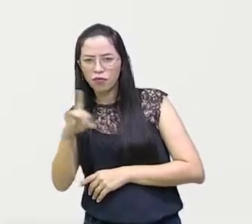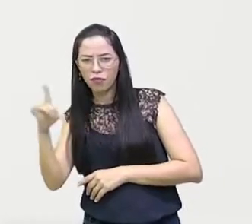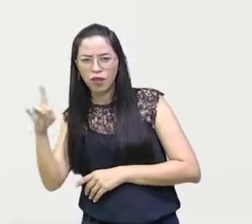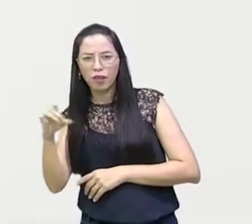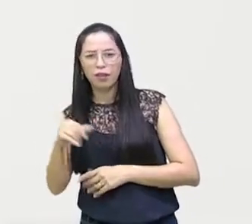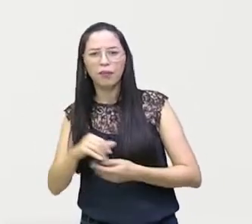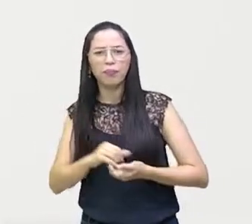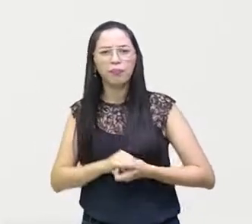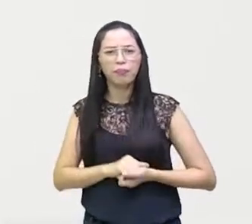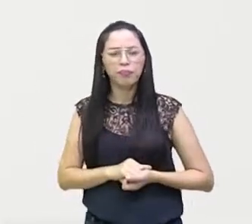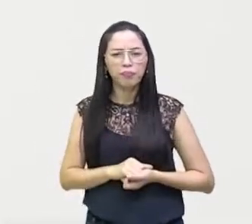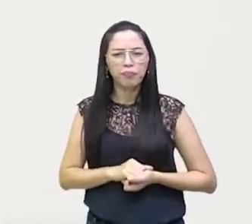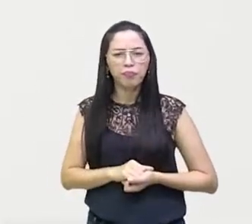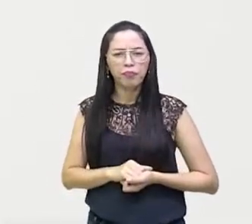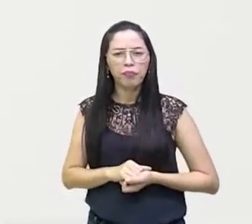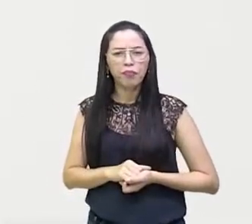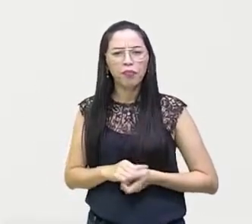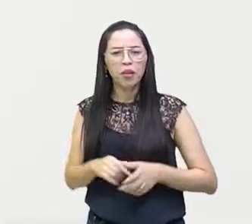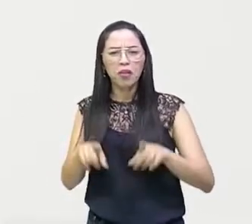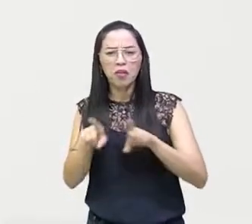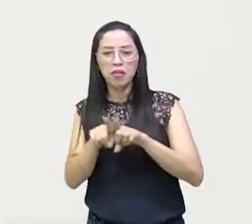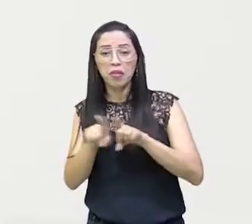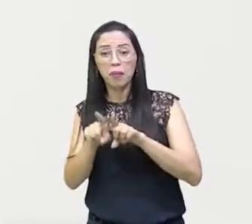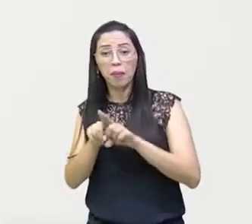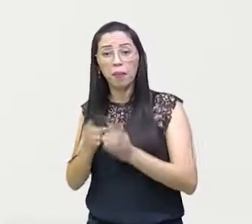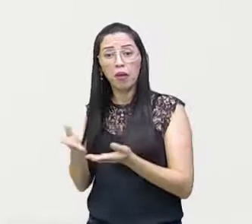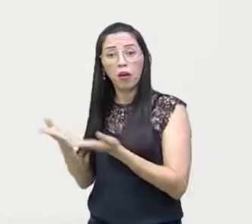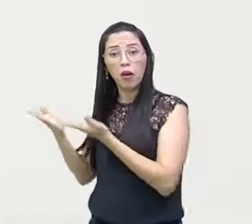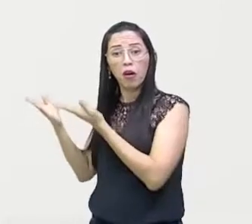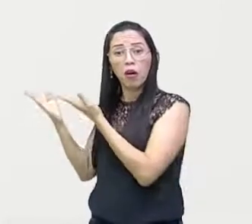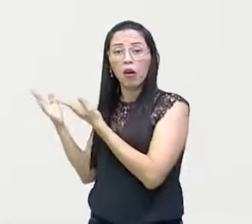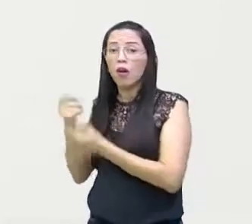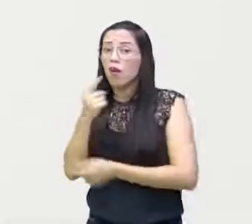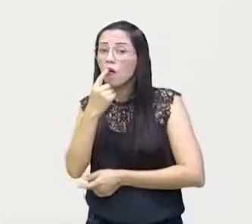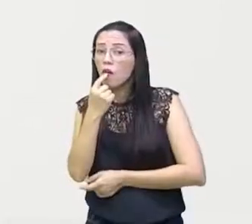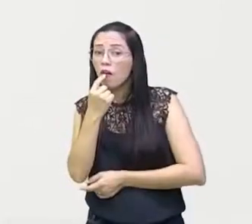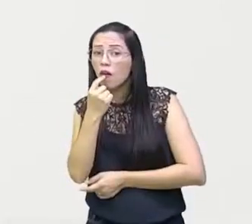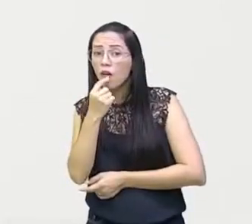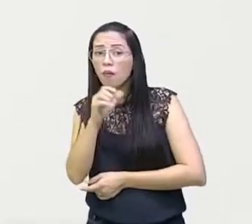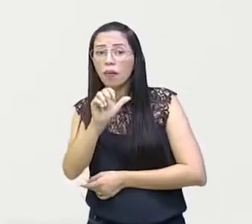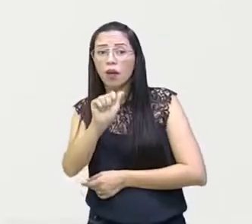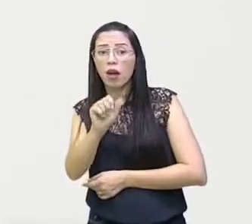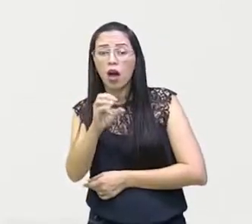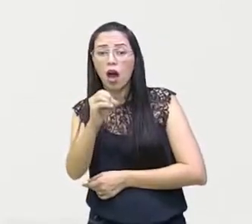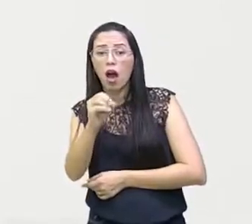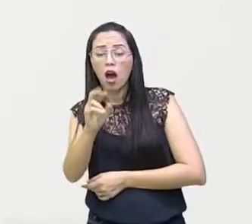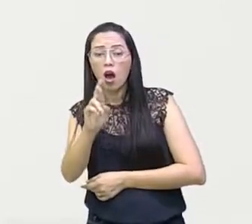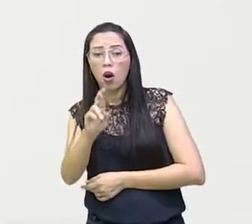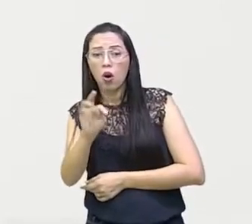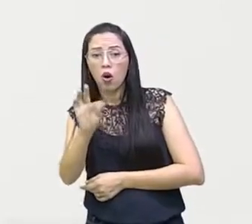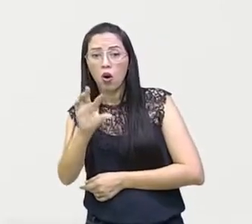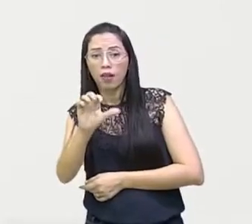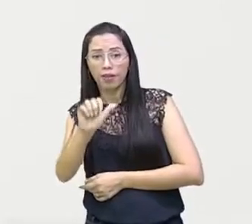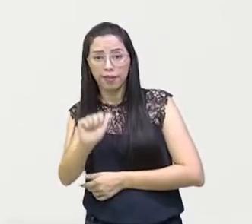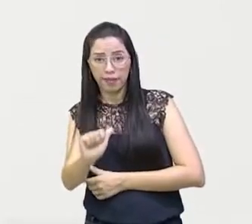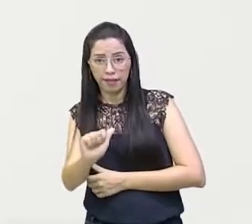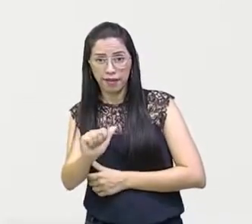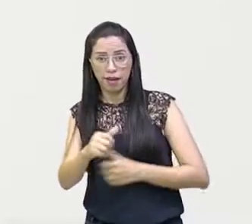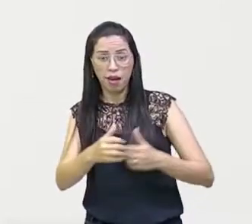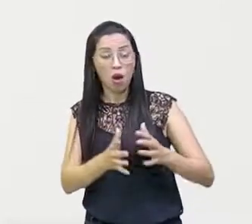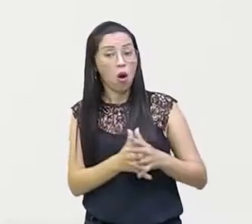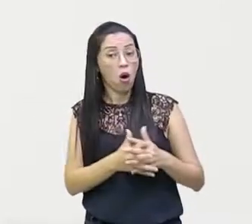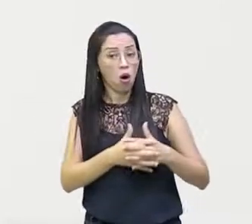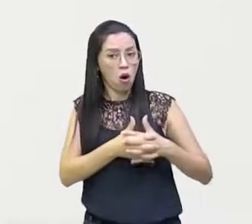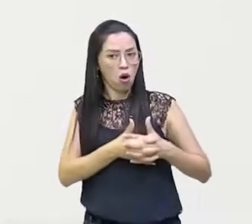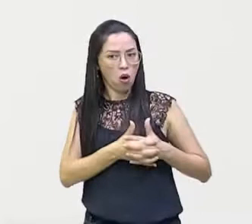direita, ventrículo direito. Então, essa parte é a parte da direita do coração, como vocês podem